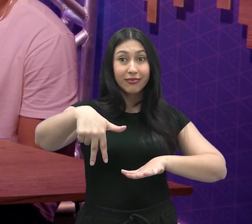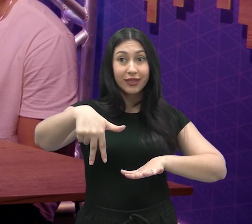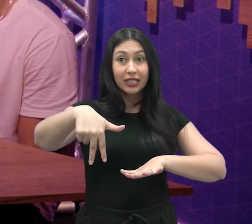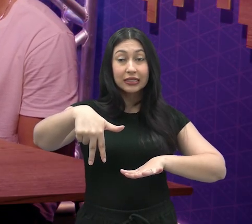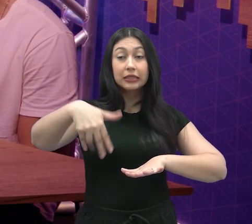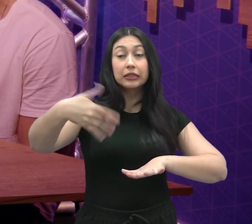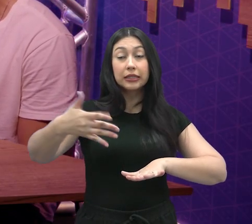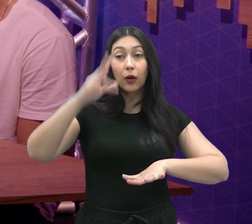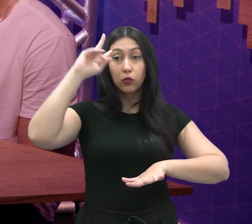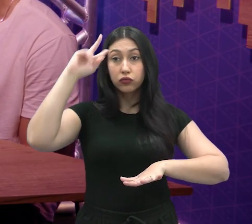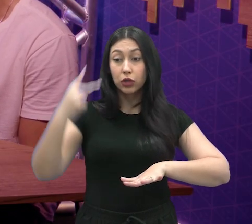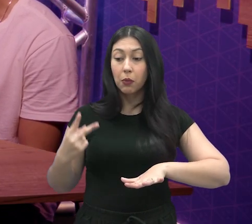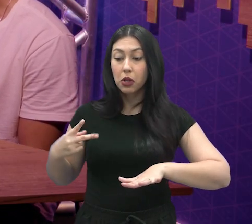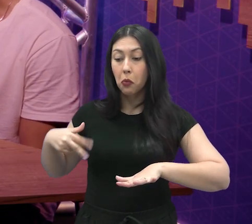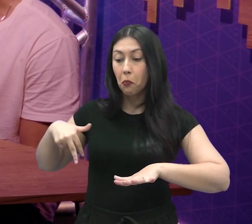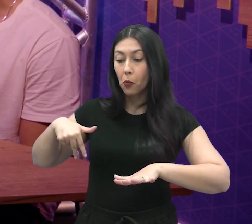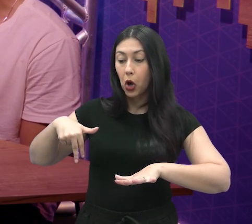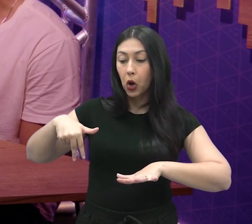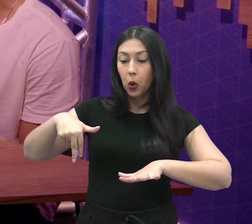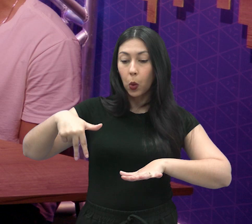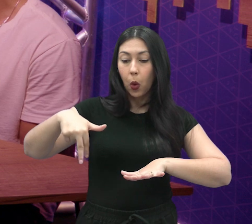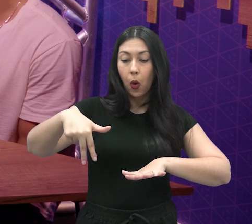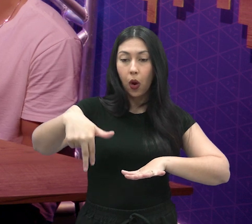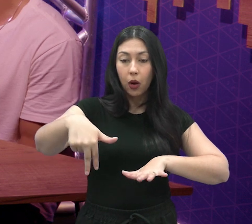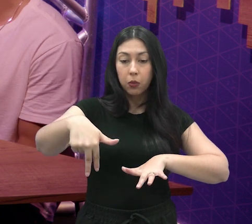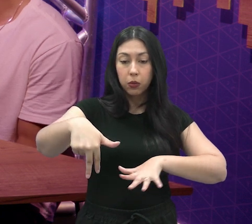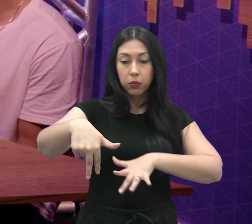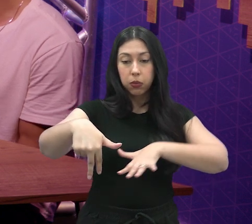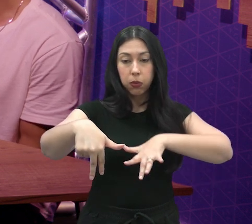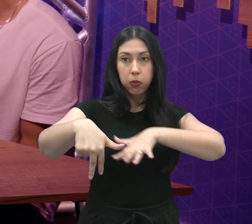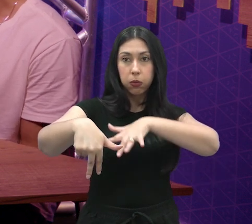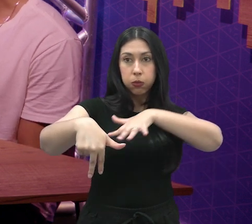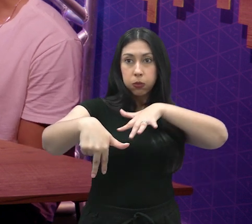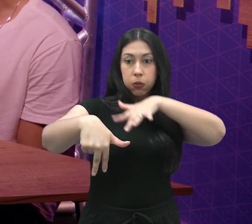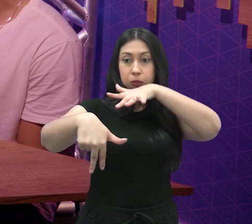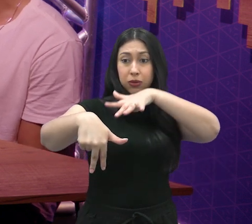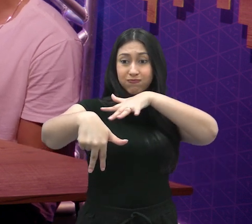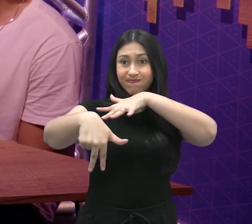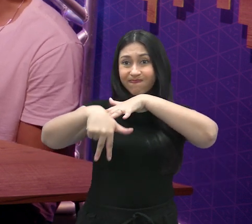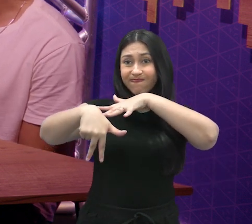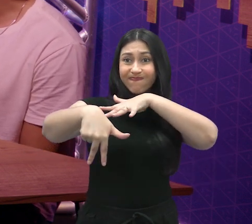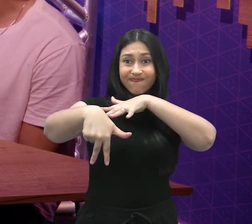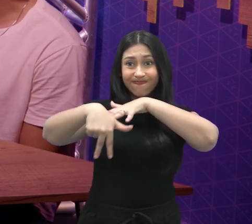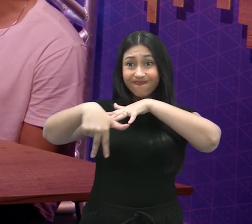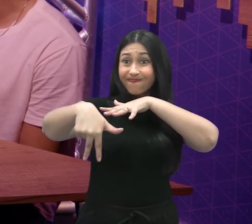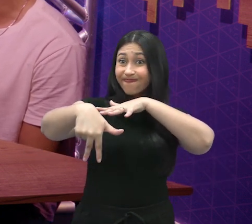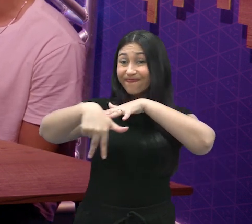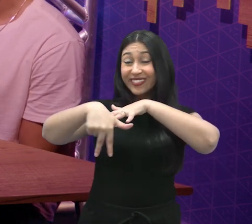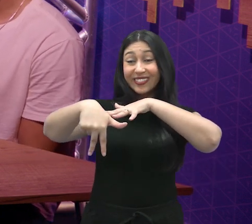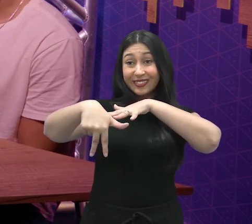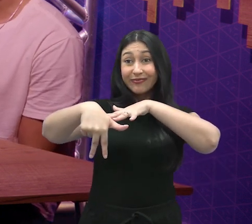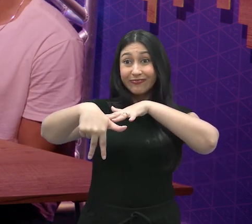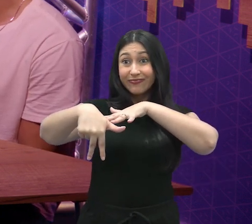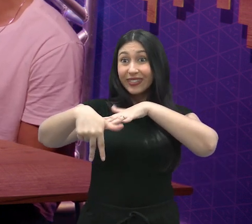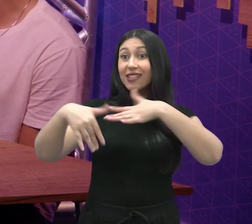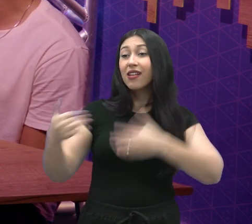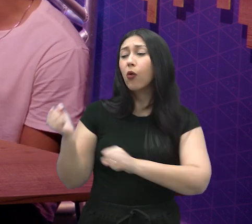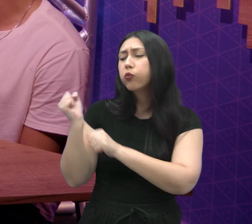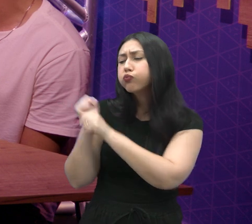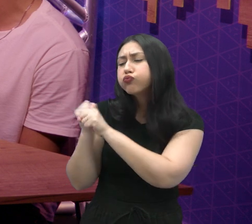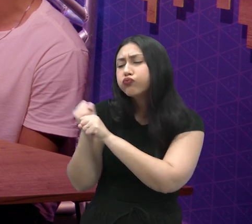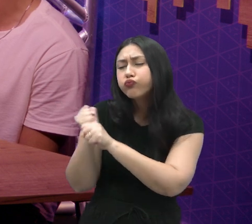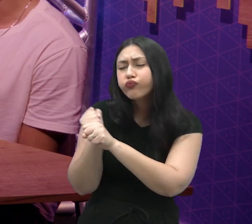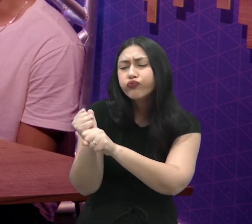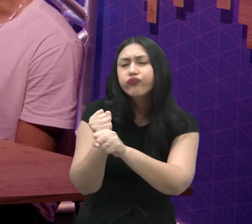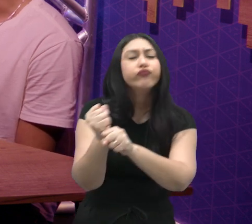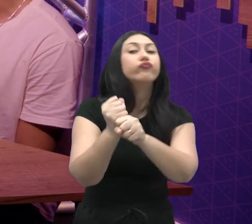né, uma espécie humana foi até lá, o mar subiu de novo e eles ficaram presos nessa ilha. Centenas de